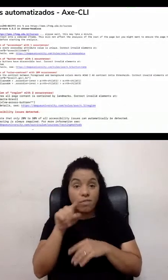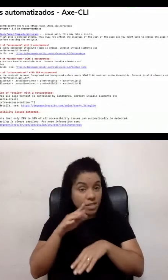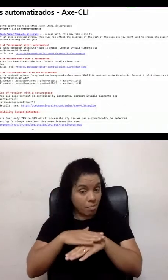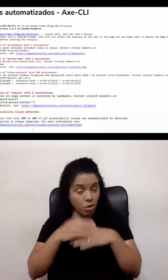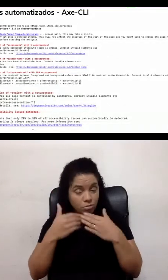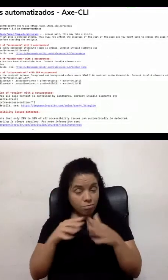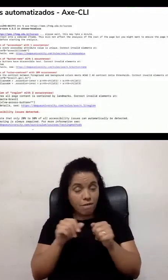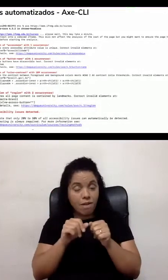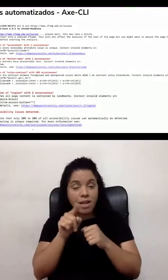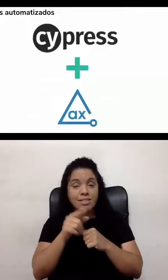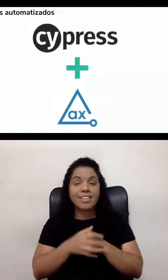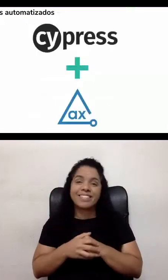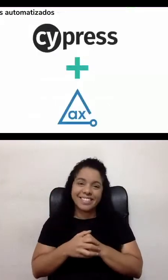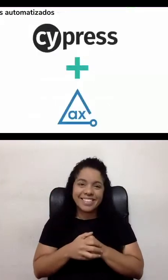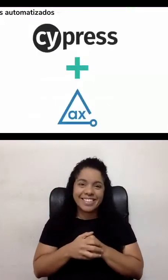agora.